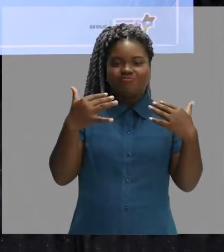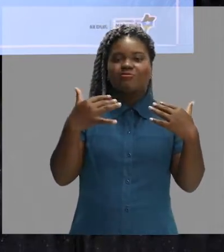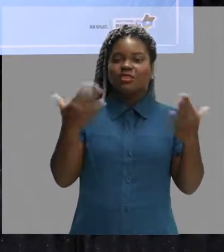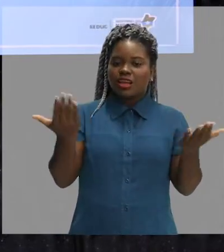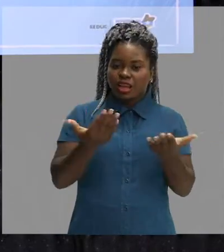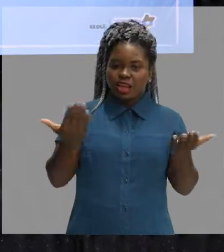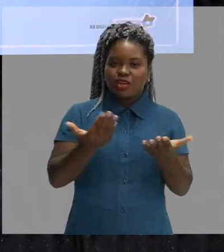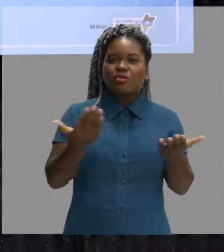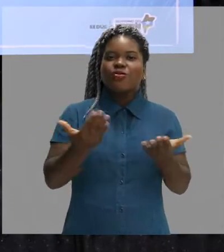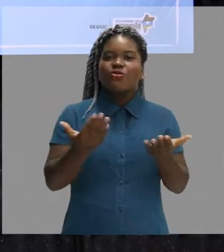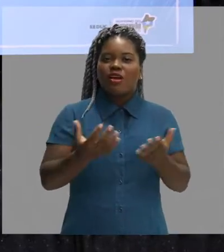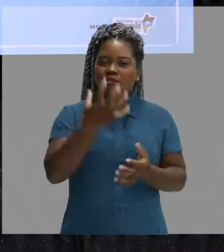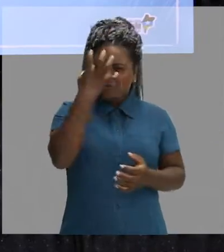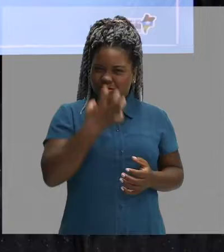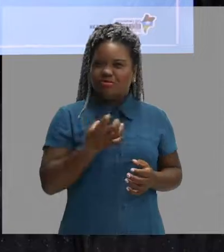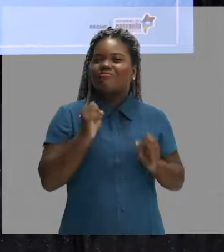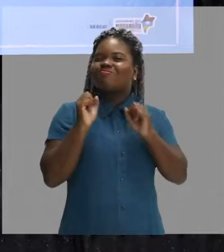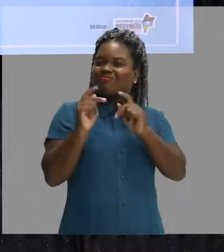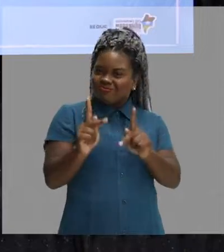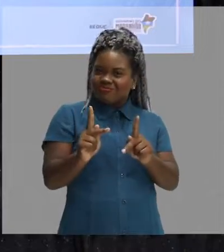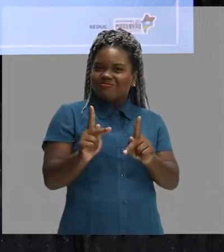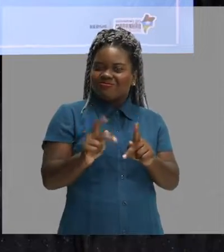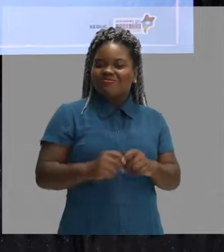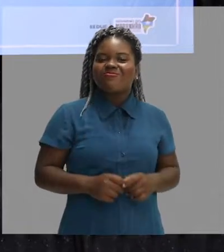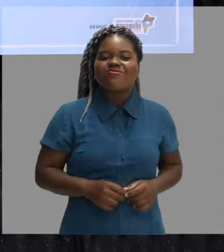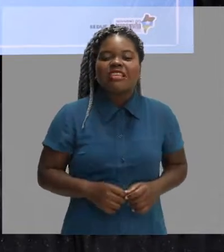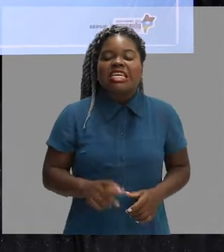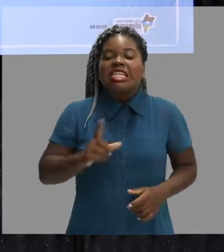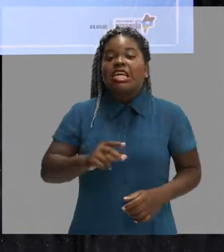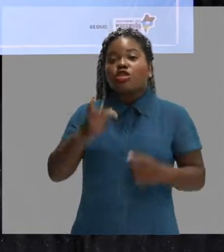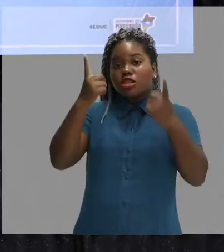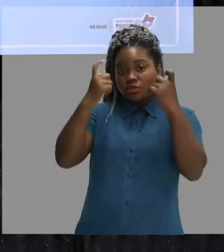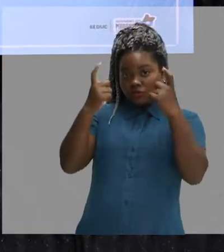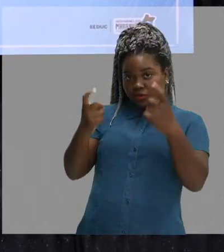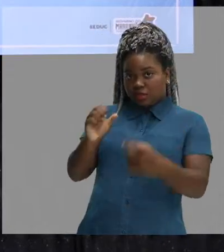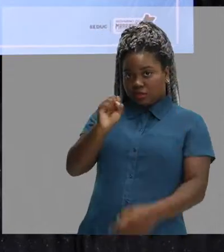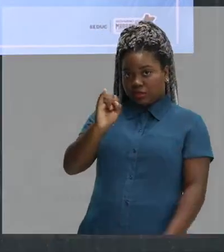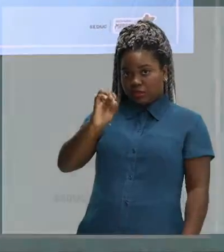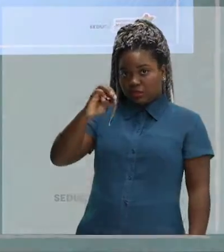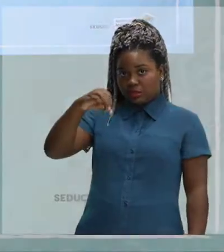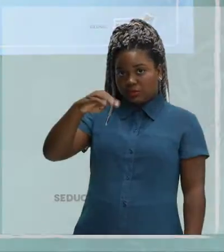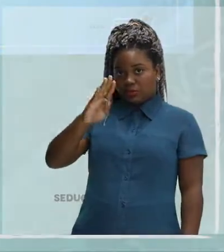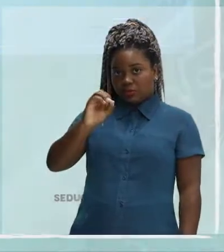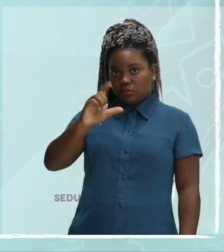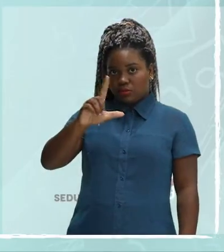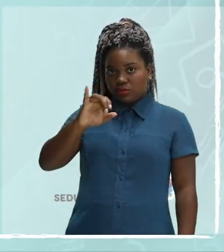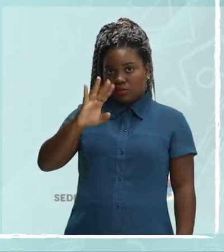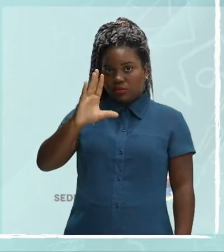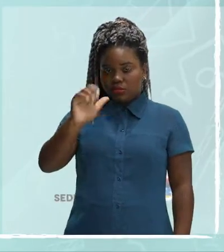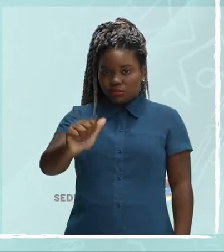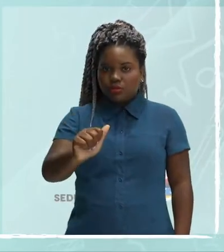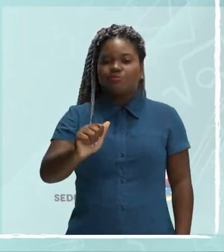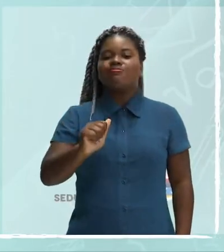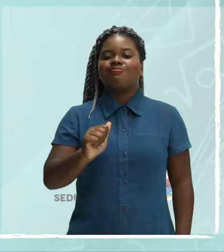partir de agora vai ficar sério o negócio, beleza? Violência simbólica, atenção. Violência simbólica é um